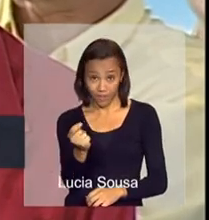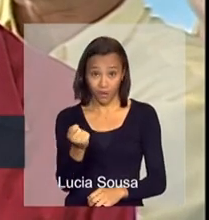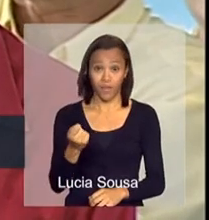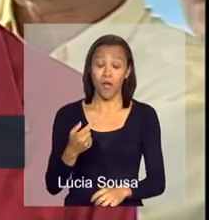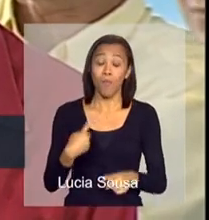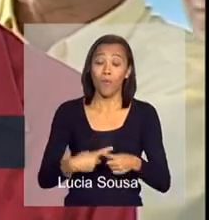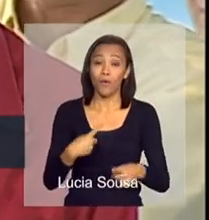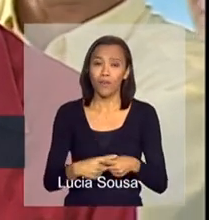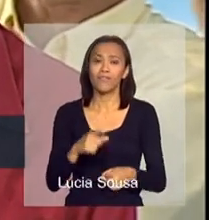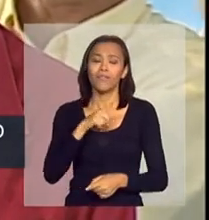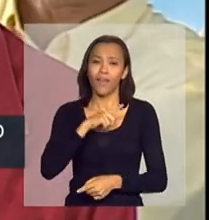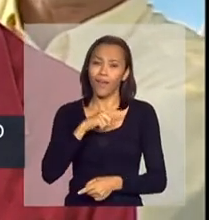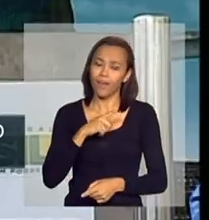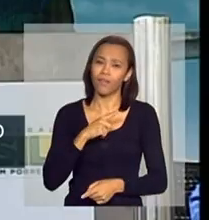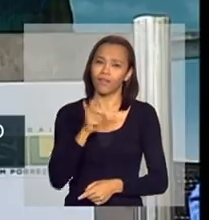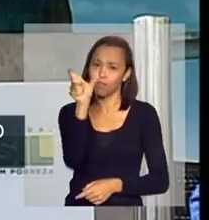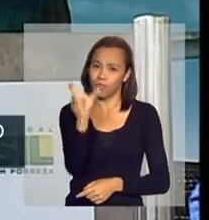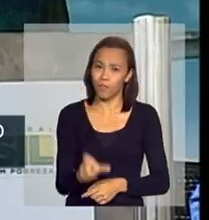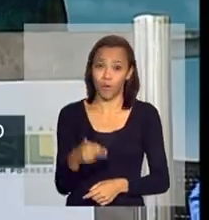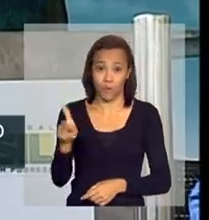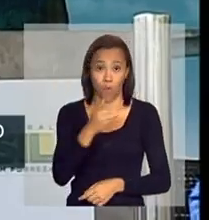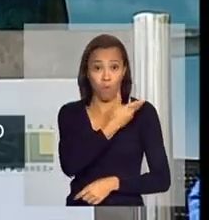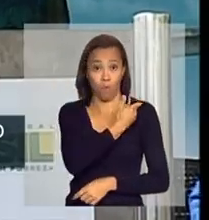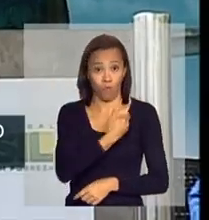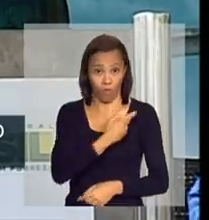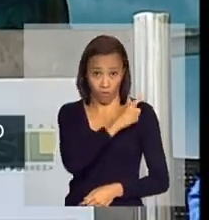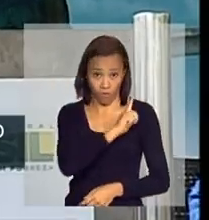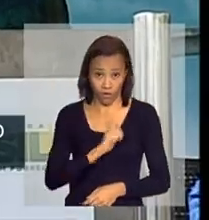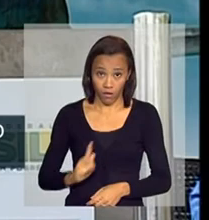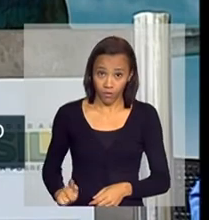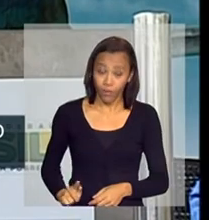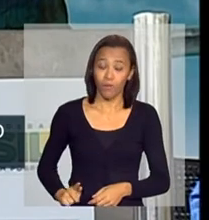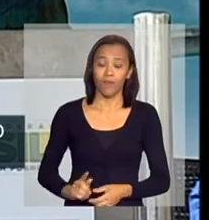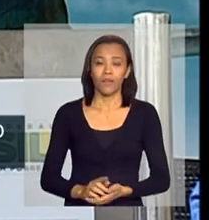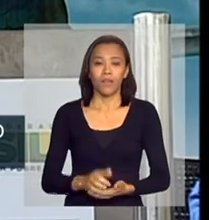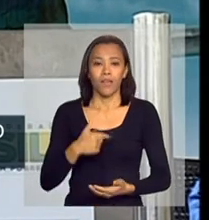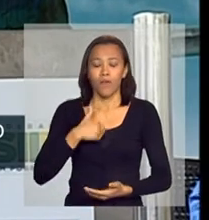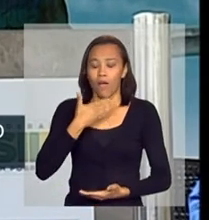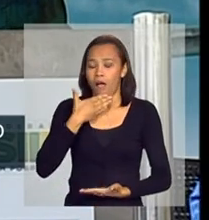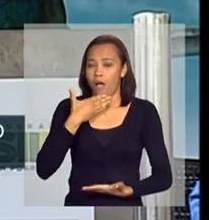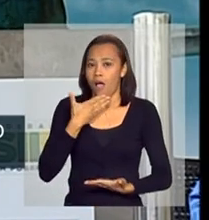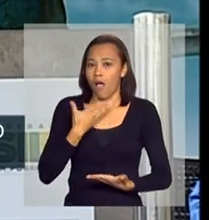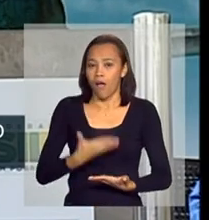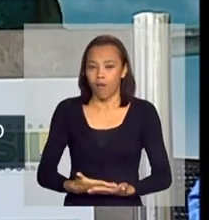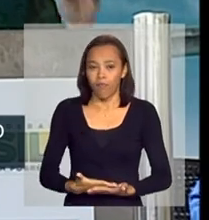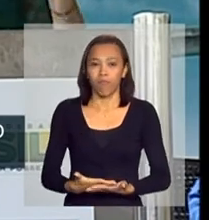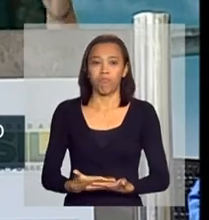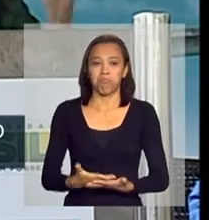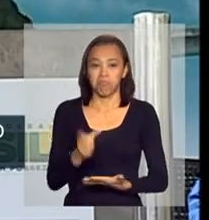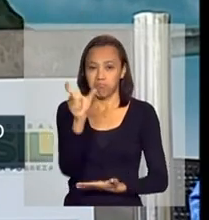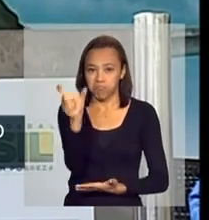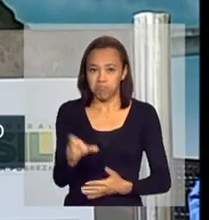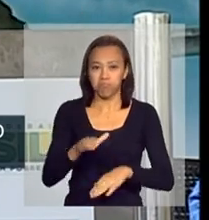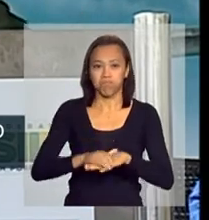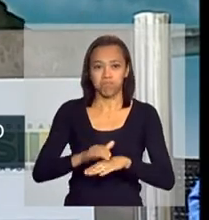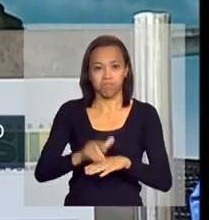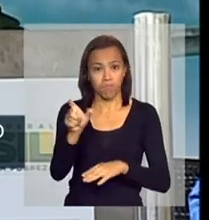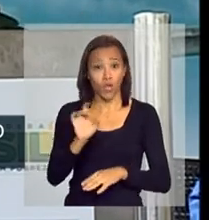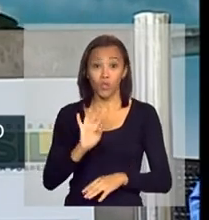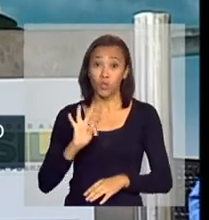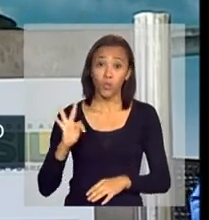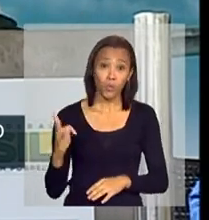pelo governador Deda uma grande admiração. Todas essas